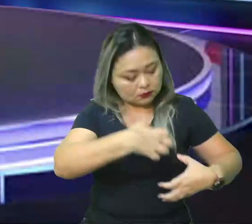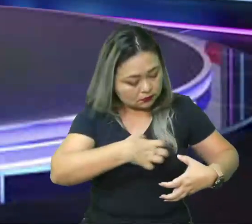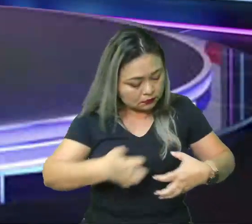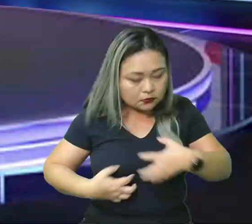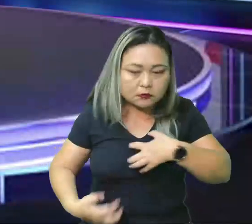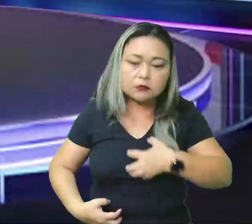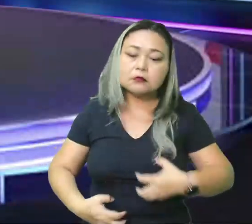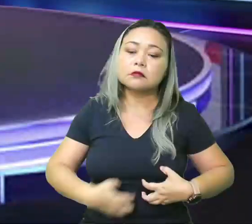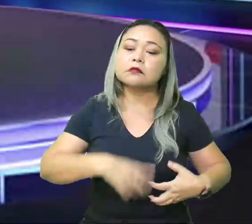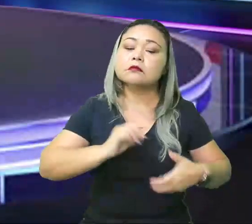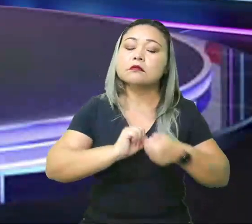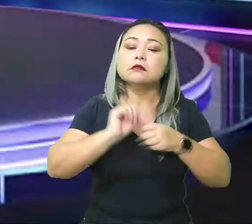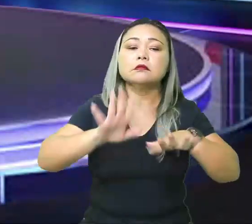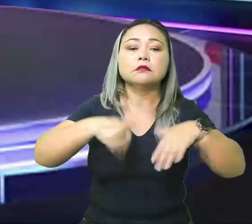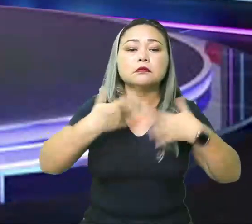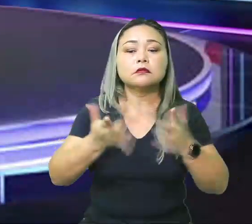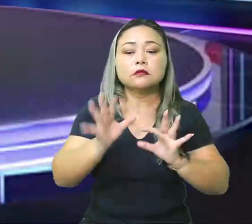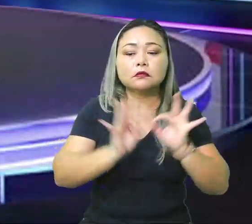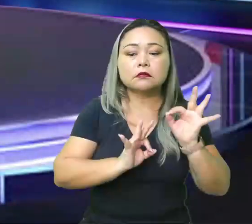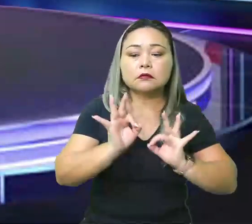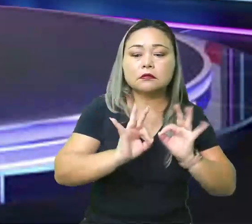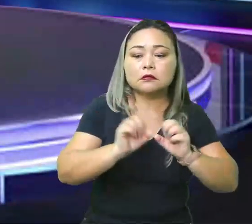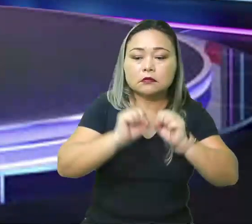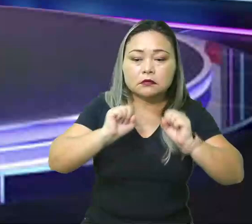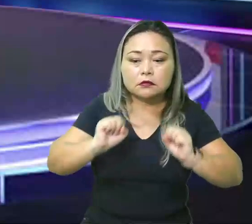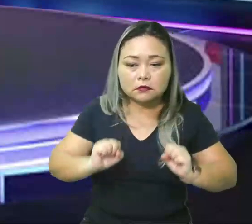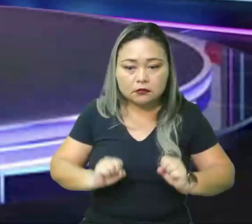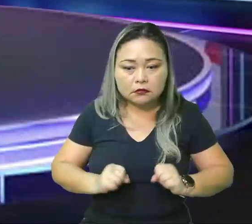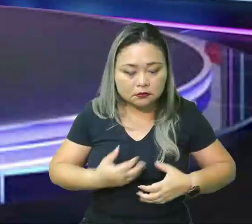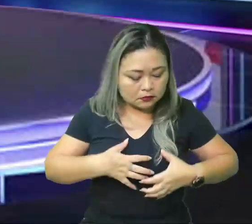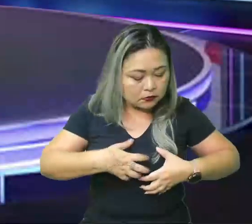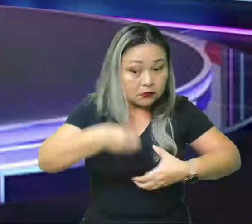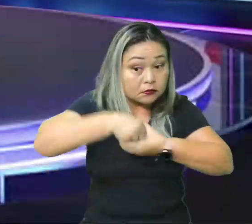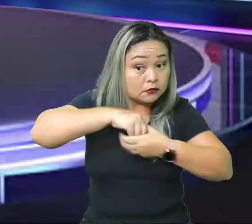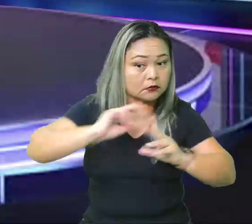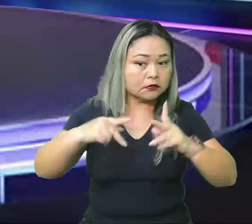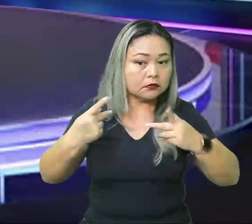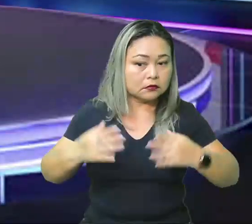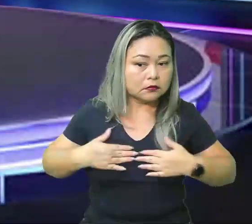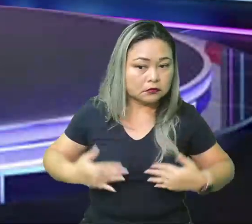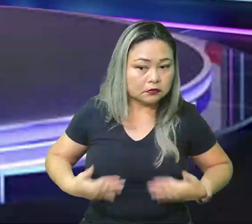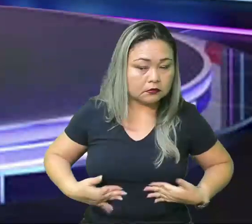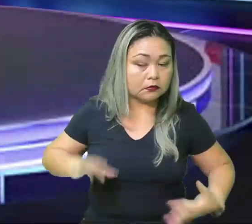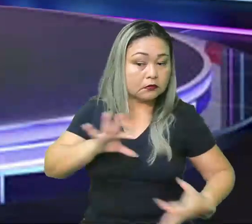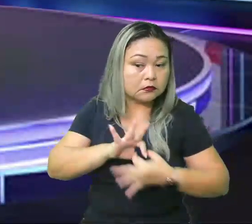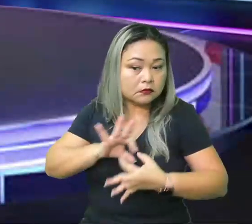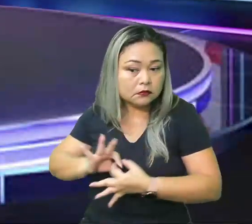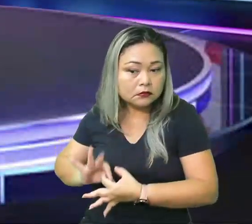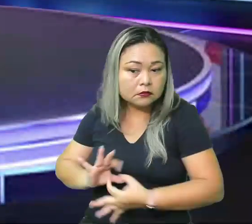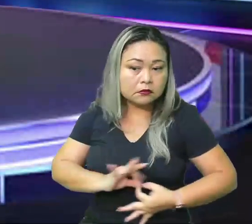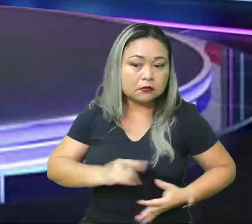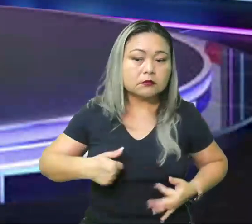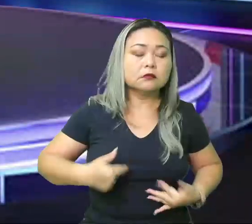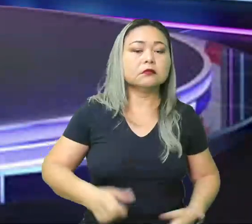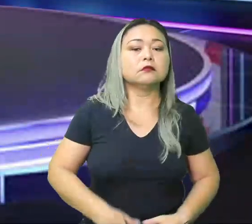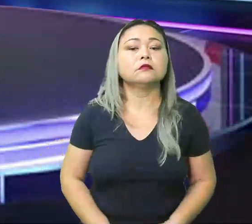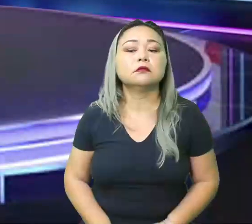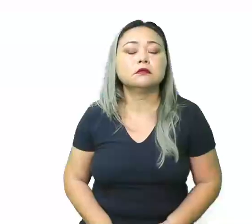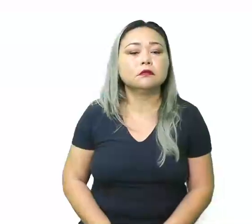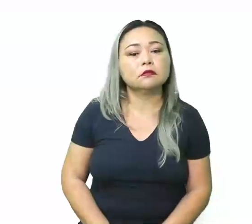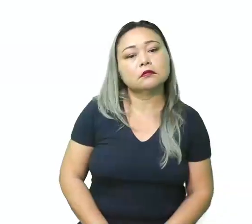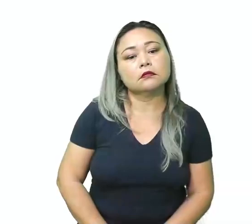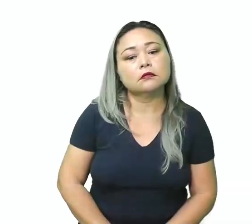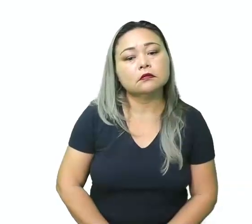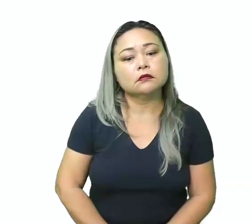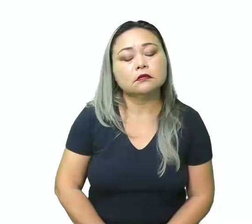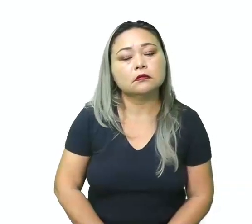órgão vai compor, então, formar um sistema dentro do nosso corpo. Todos eles interligados. Vamos lá?